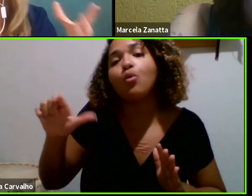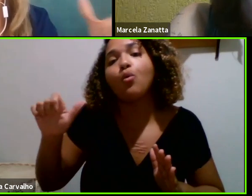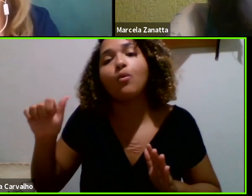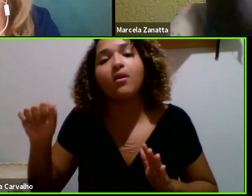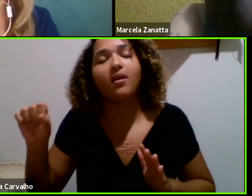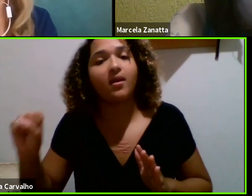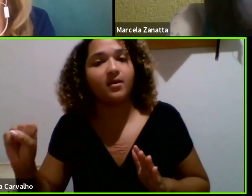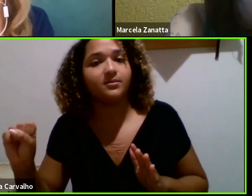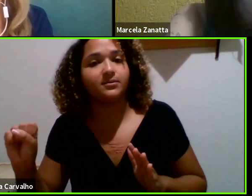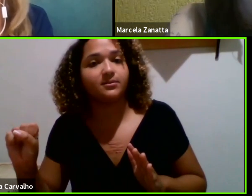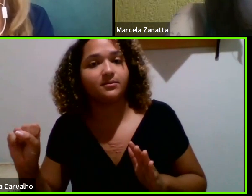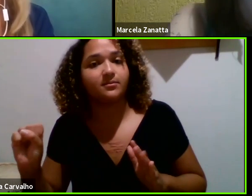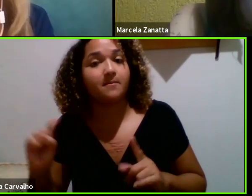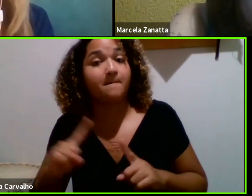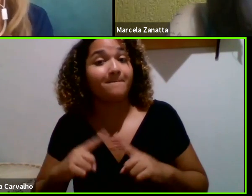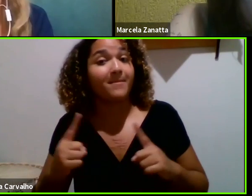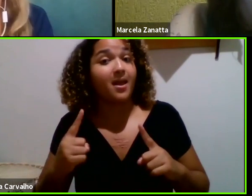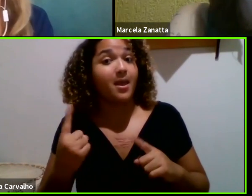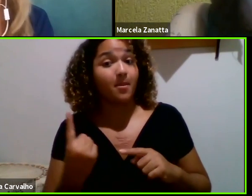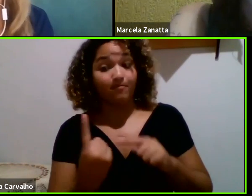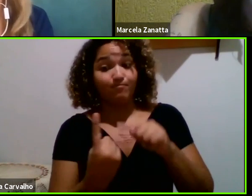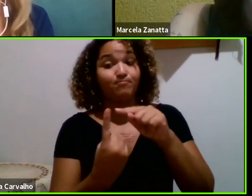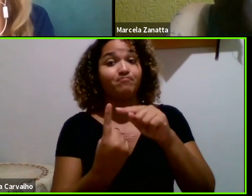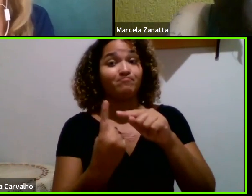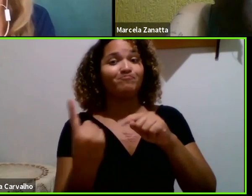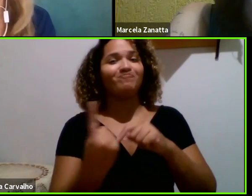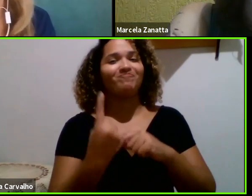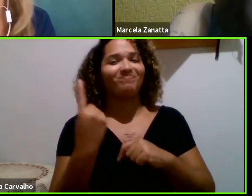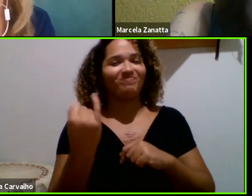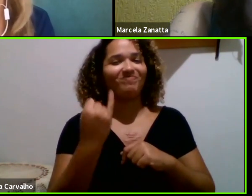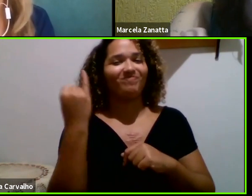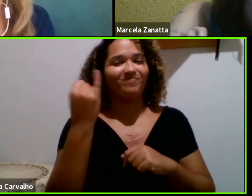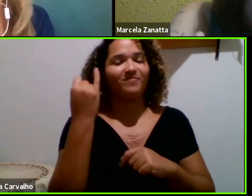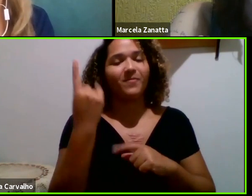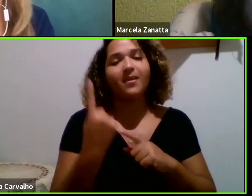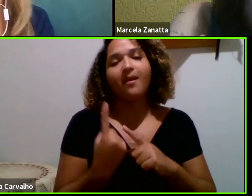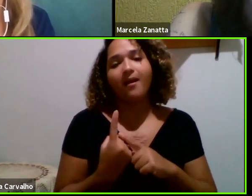o centro da nossa atenção é sempre as nossas